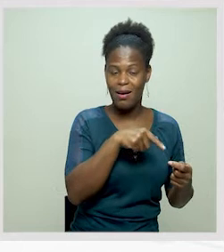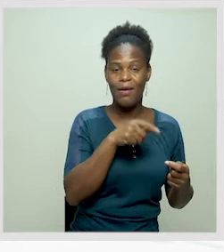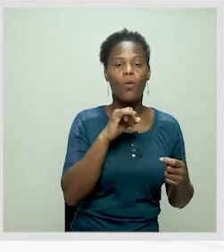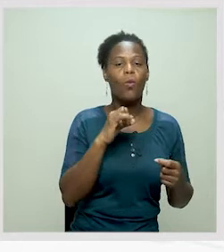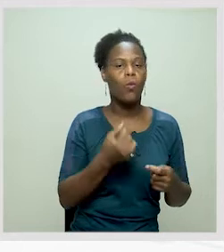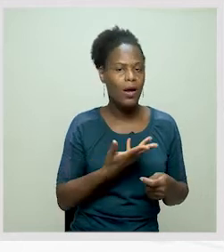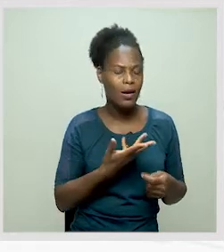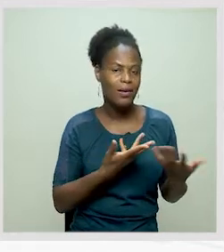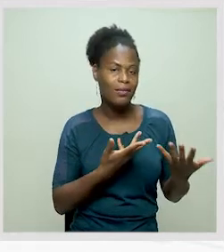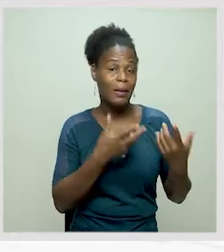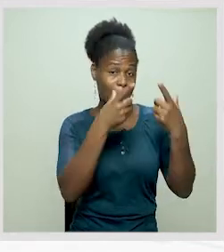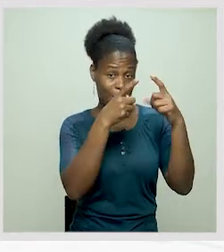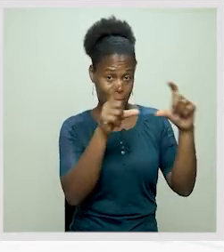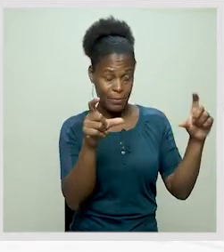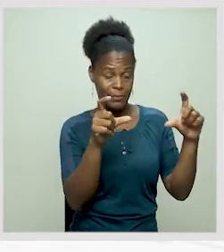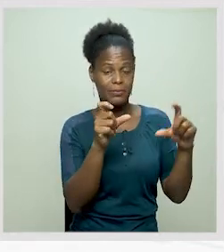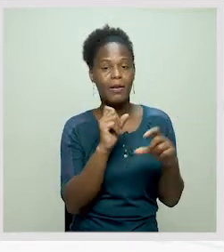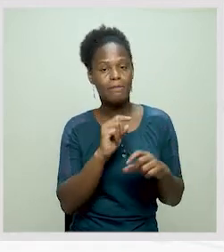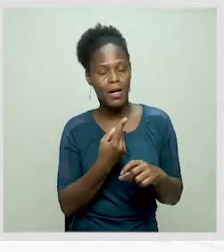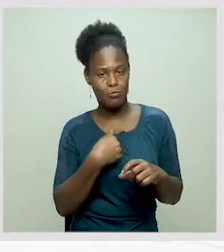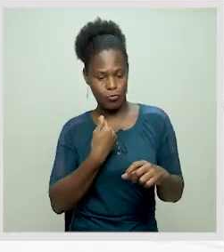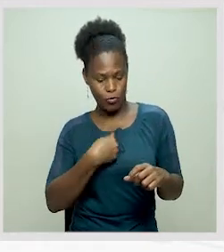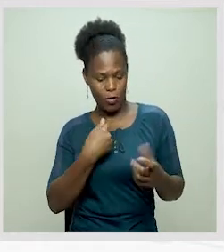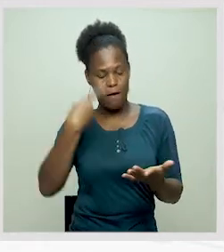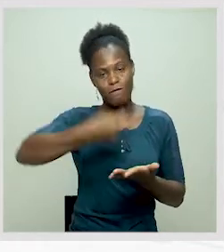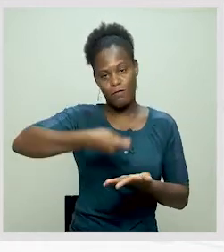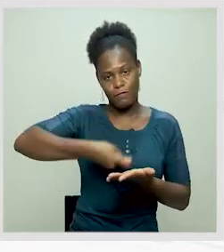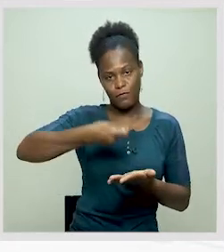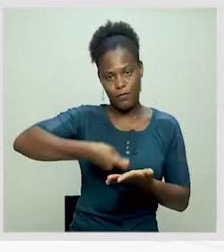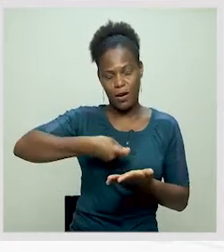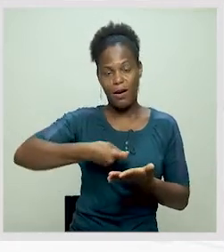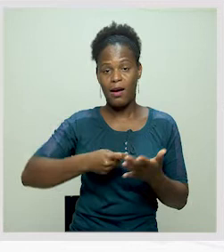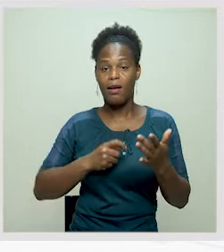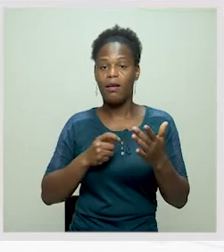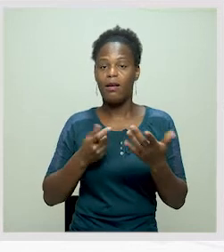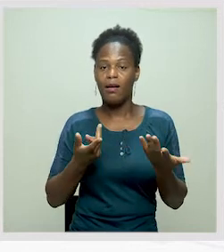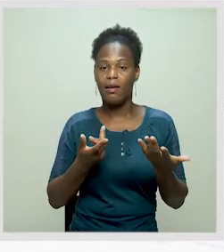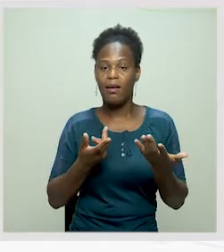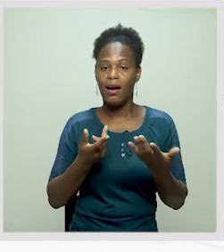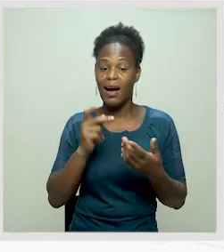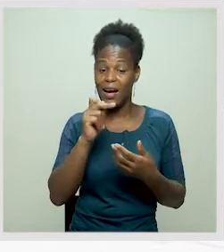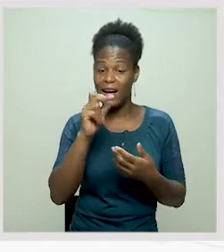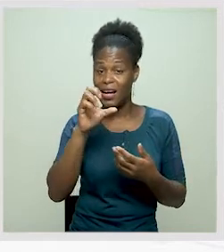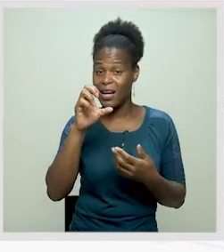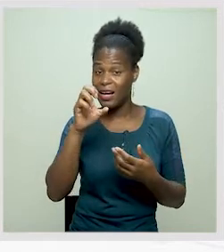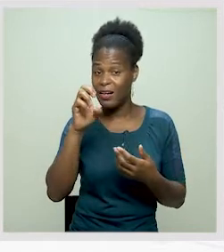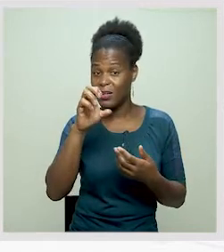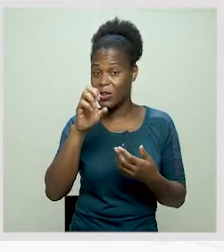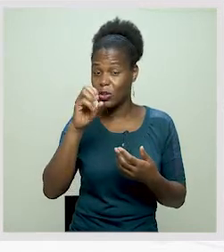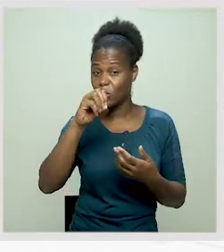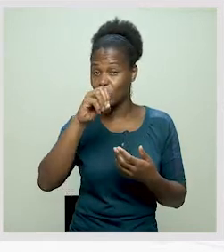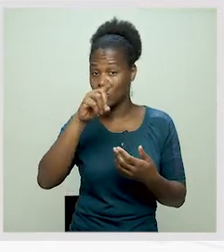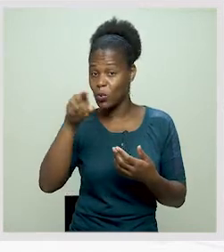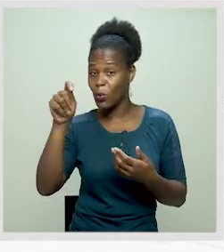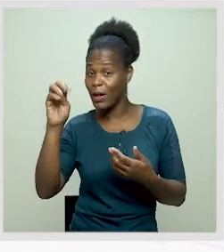é quando as empresas, para se financiarem, vão emitir ações ou obrigações